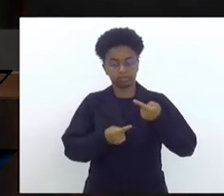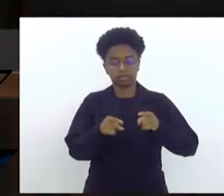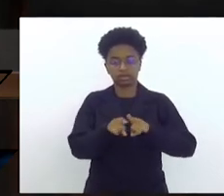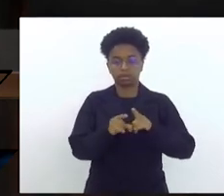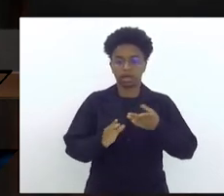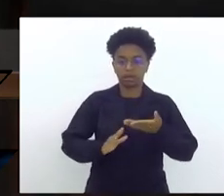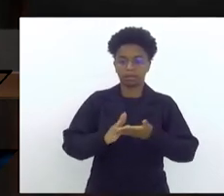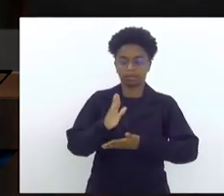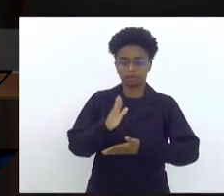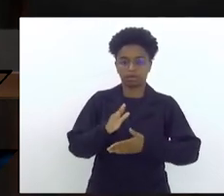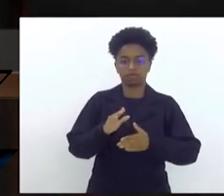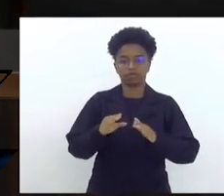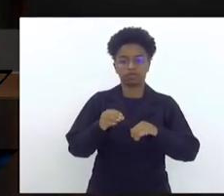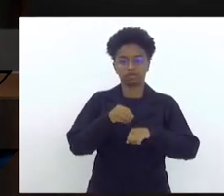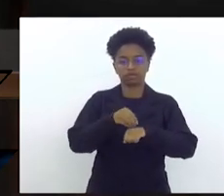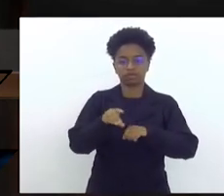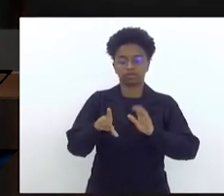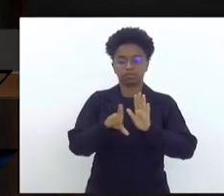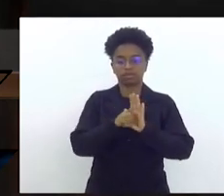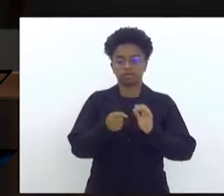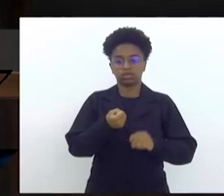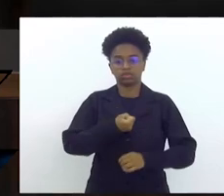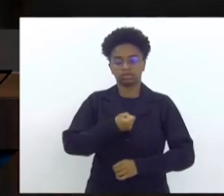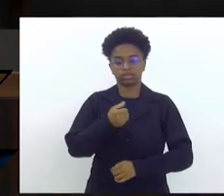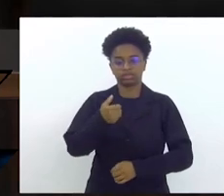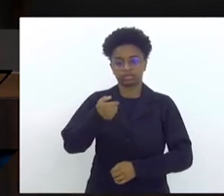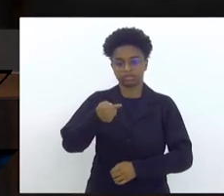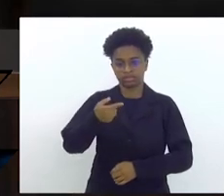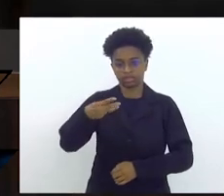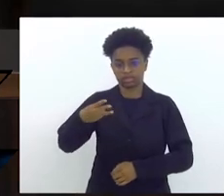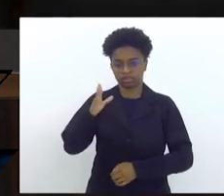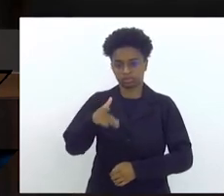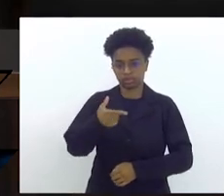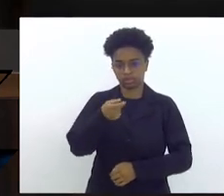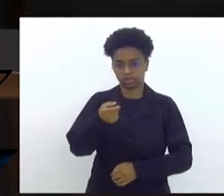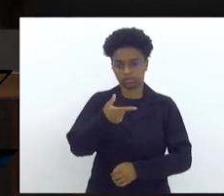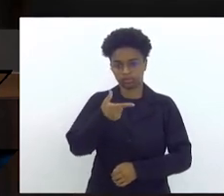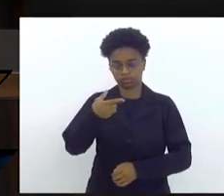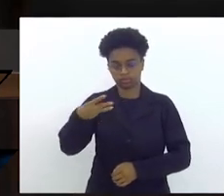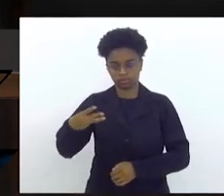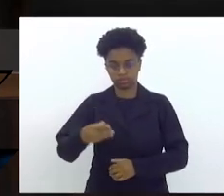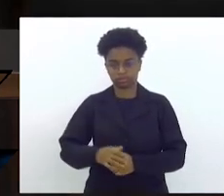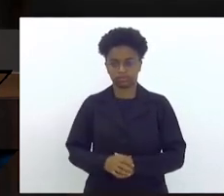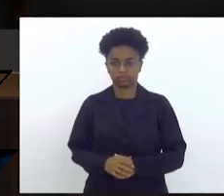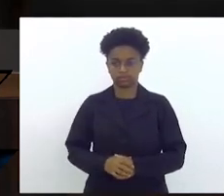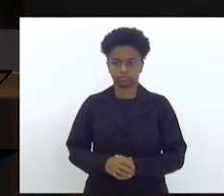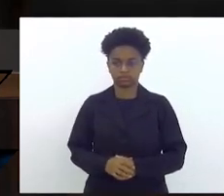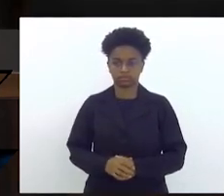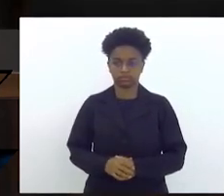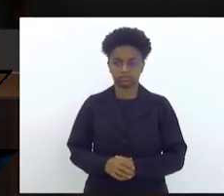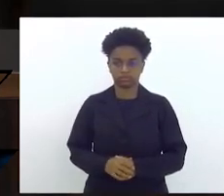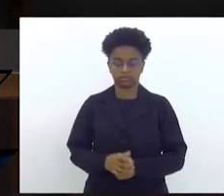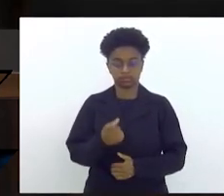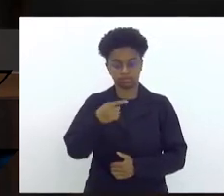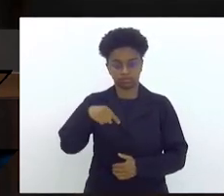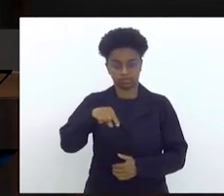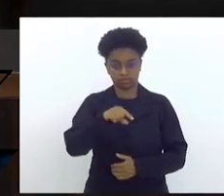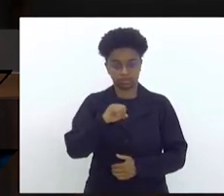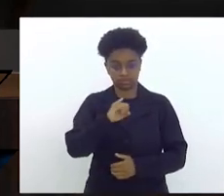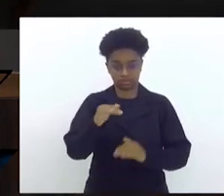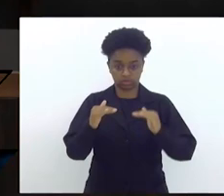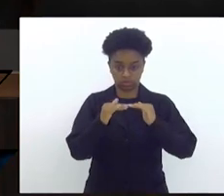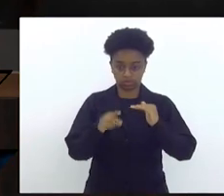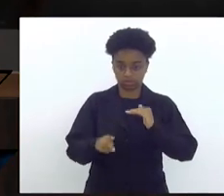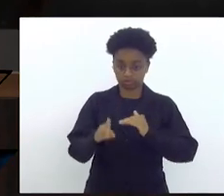Legislativa número 73 de 2023 a verdade é Senhoras que a própria